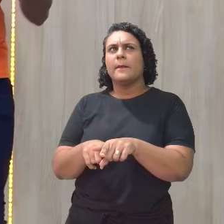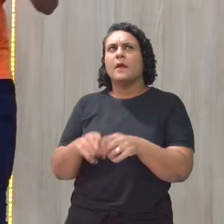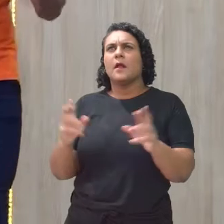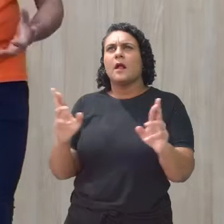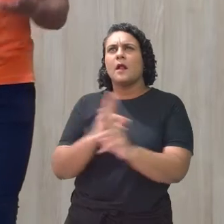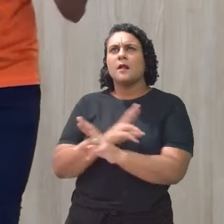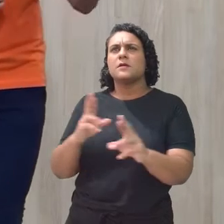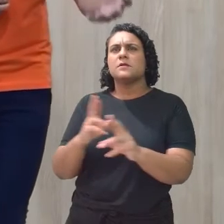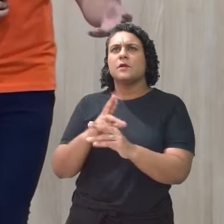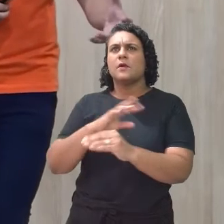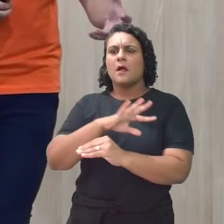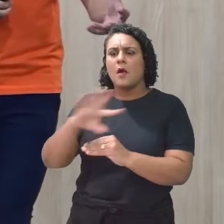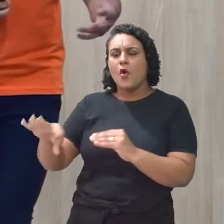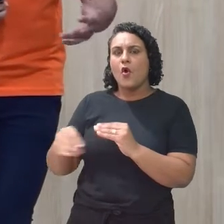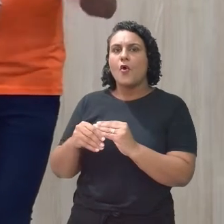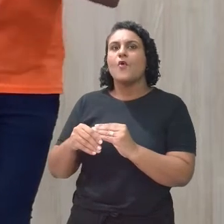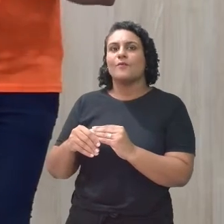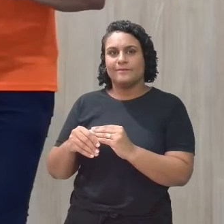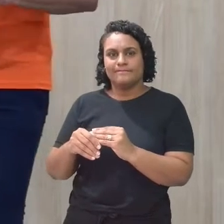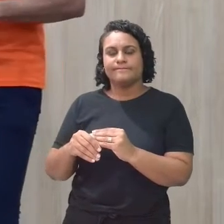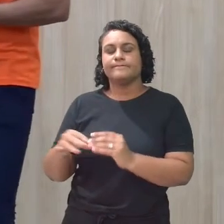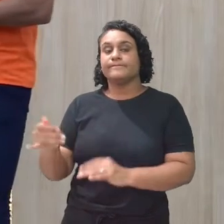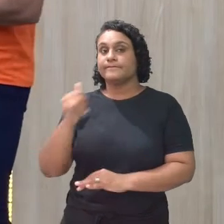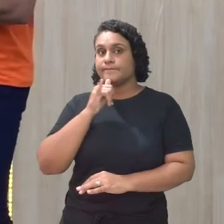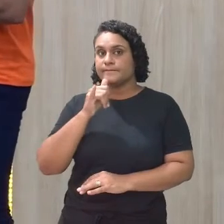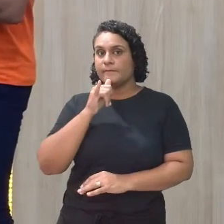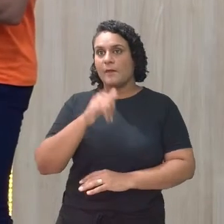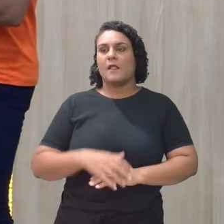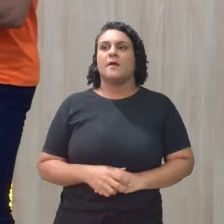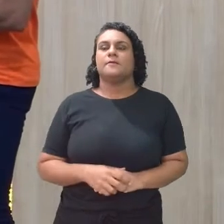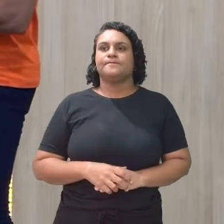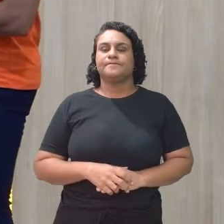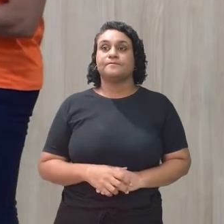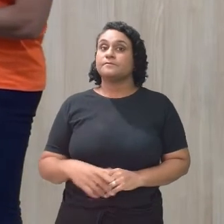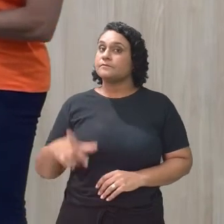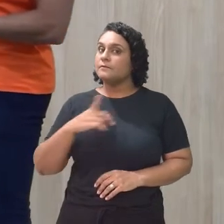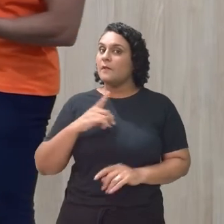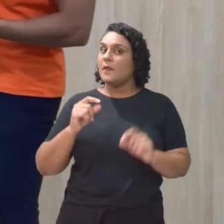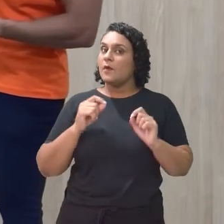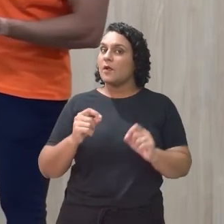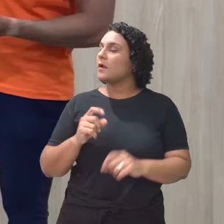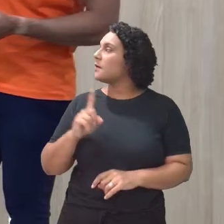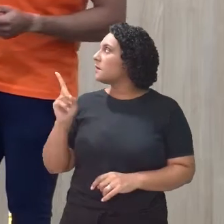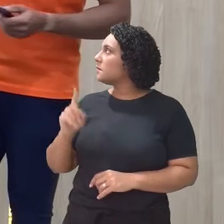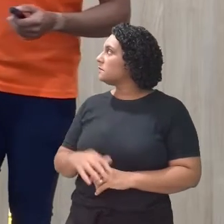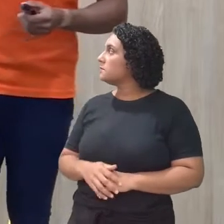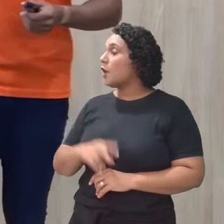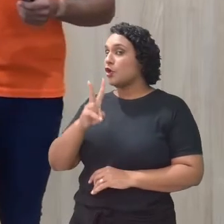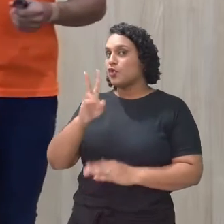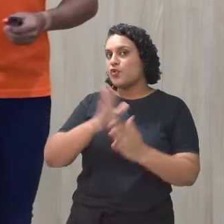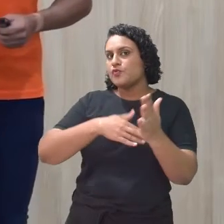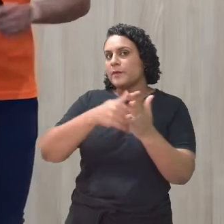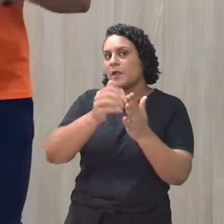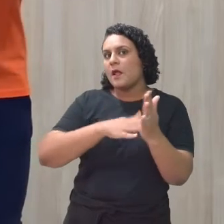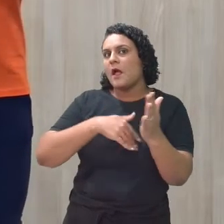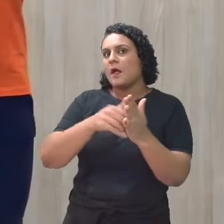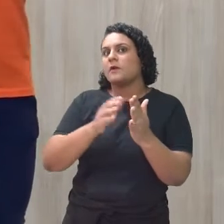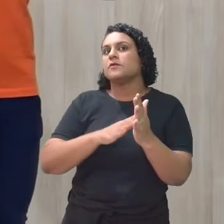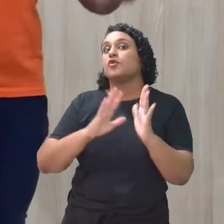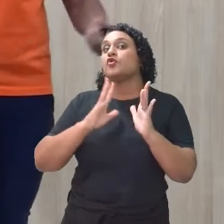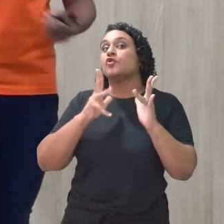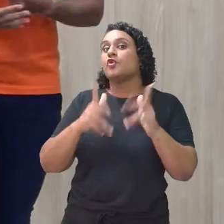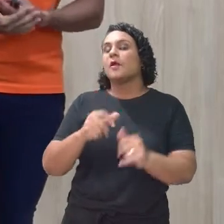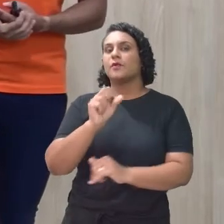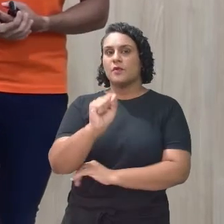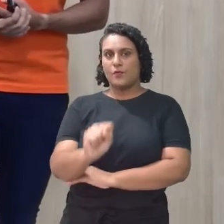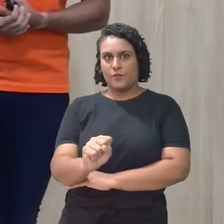relação da complementação, tá? Observe, tem 2 pedacinhos aí pintados de branco, num total